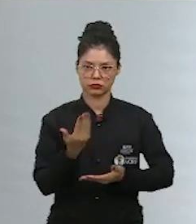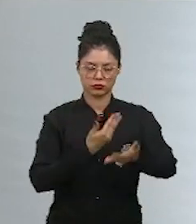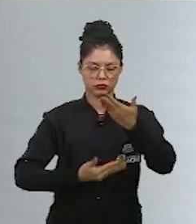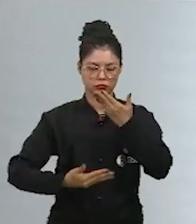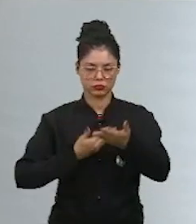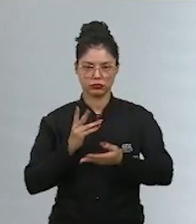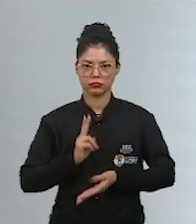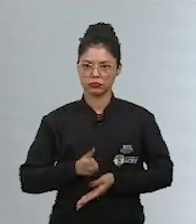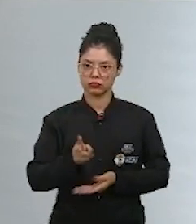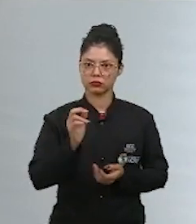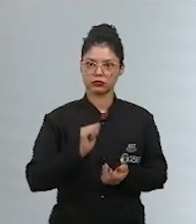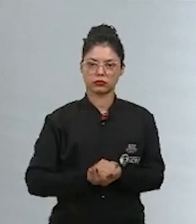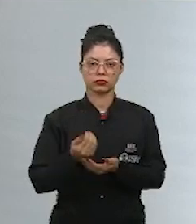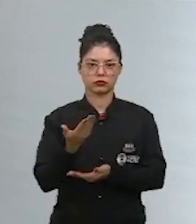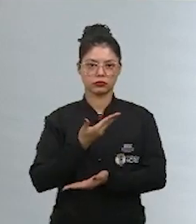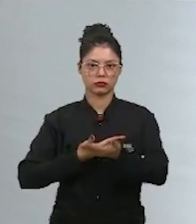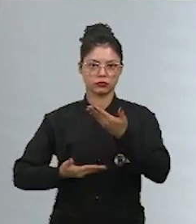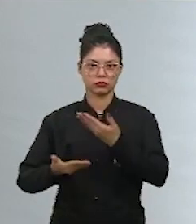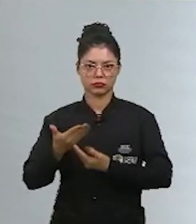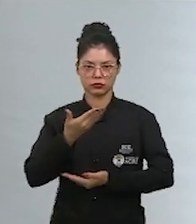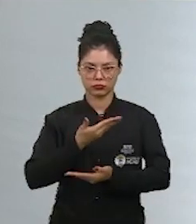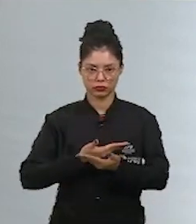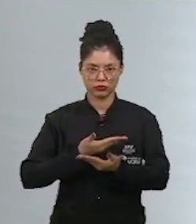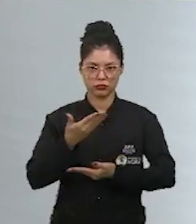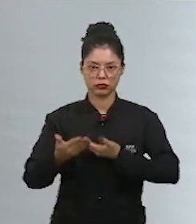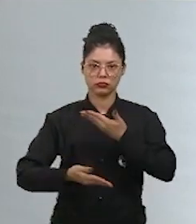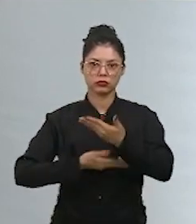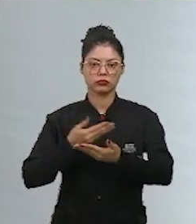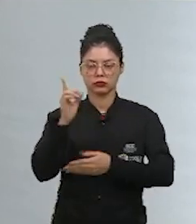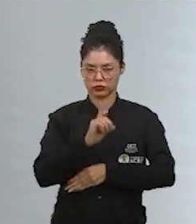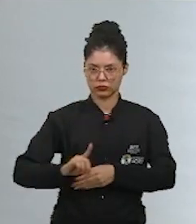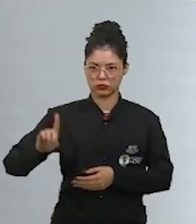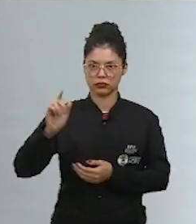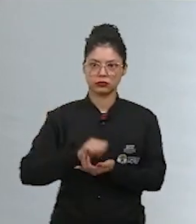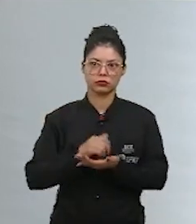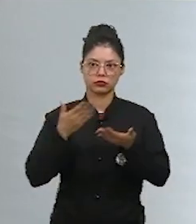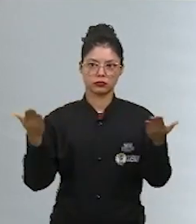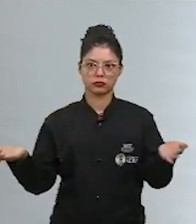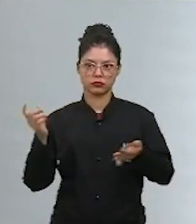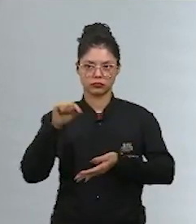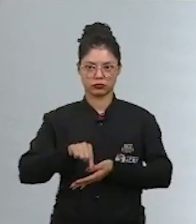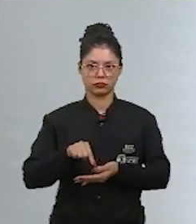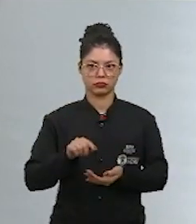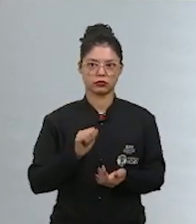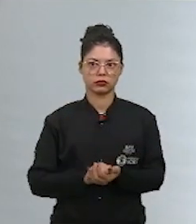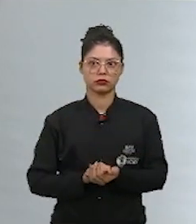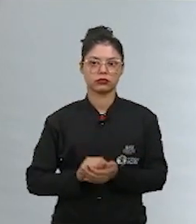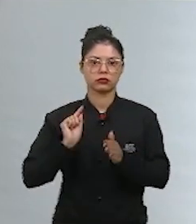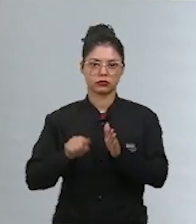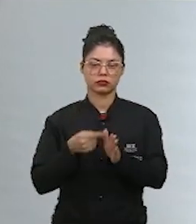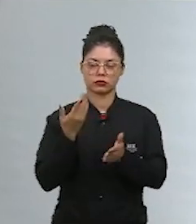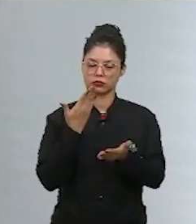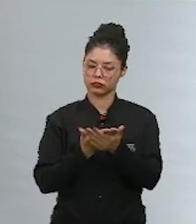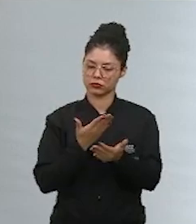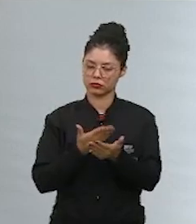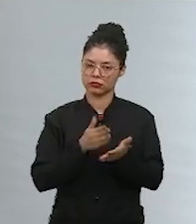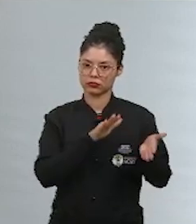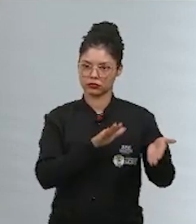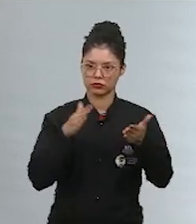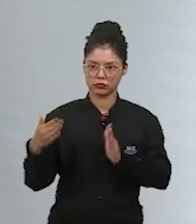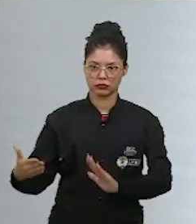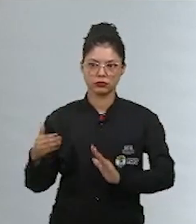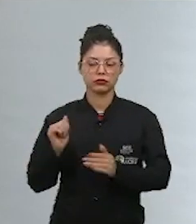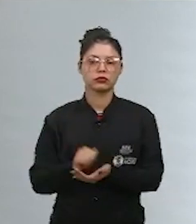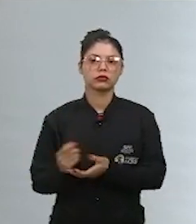procurar manter uma relação harmoniosa com Deus. Então, esta foi a primeira parte da nossa